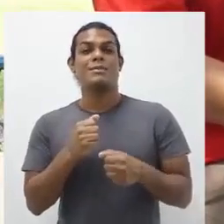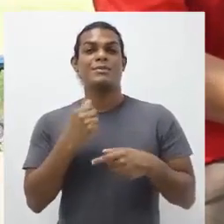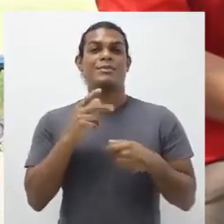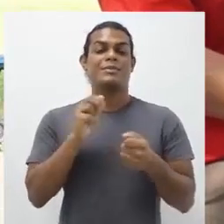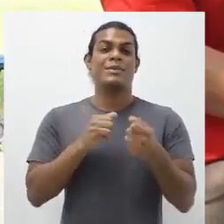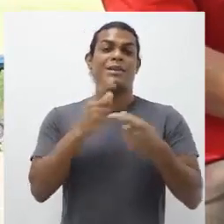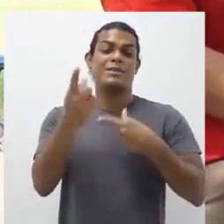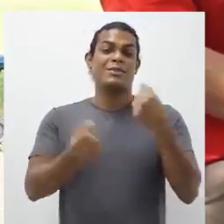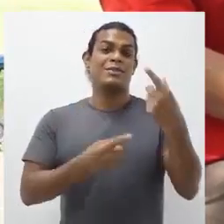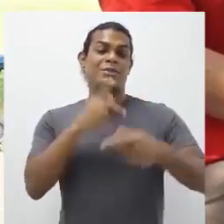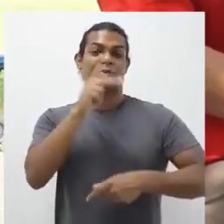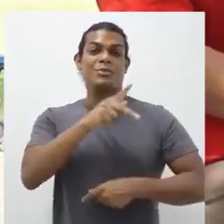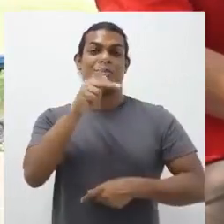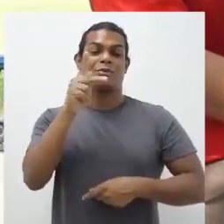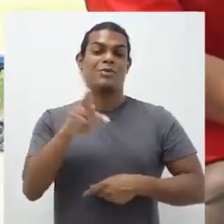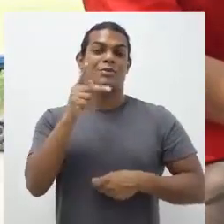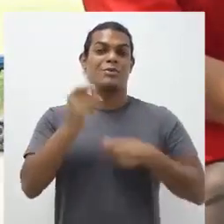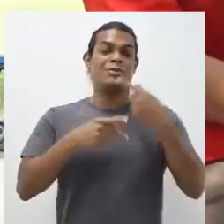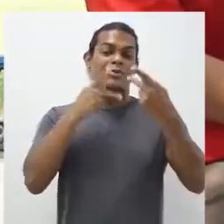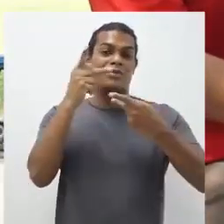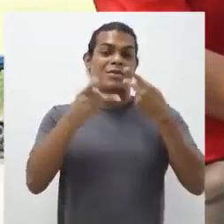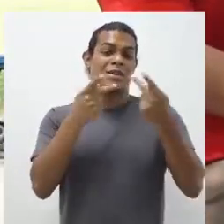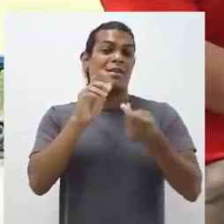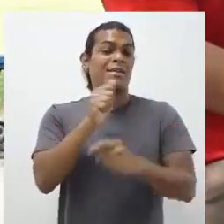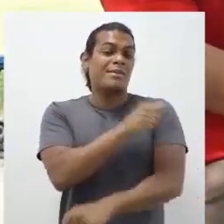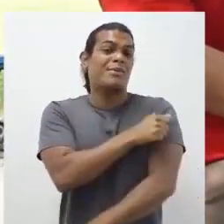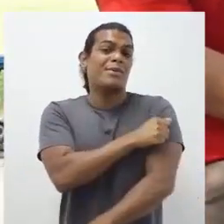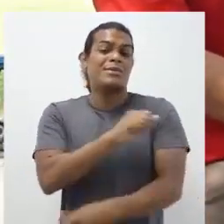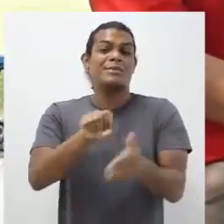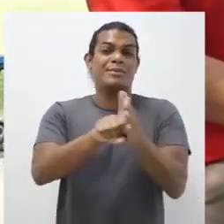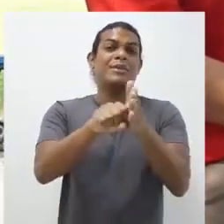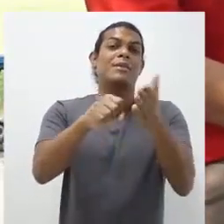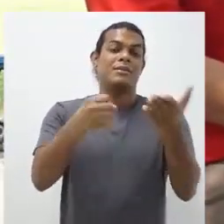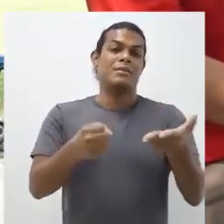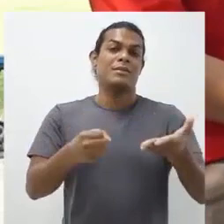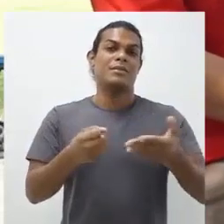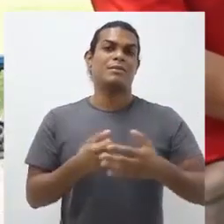pode quebrar, e às vezes o dispositivo é do próprio estudante, facilitando